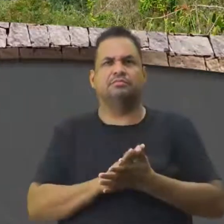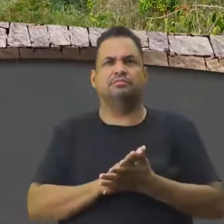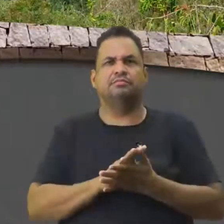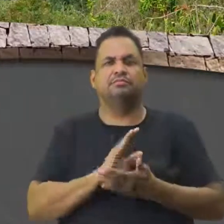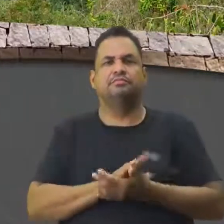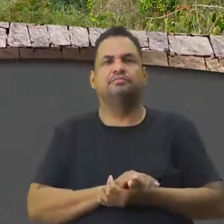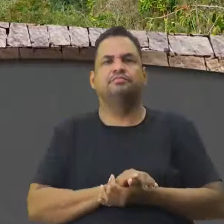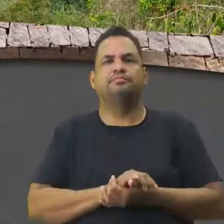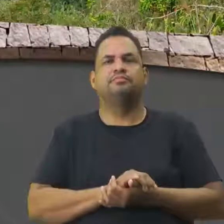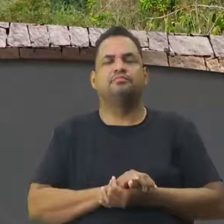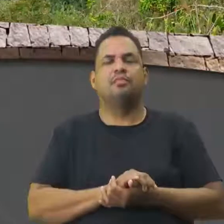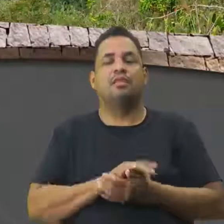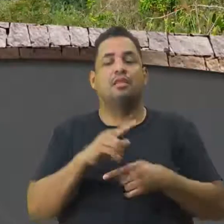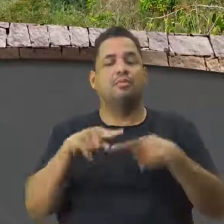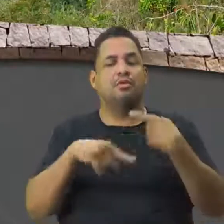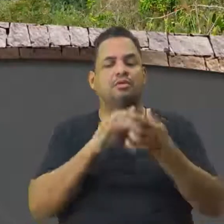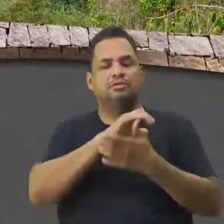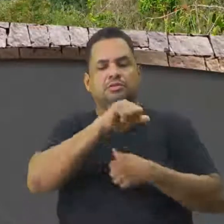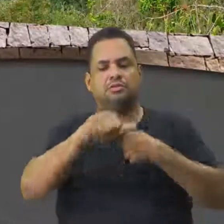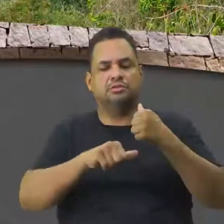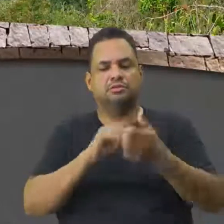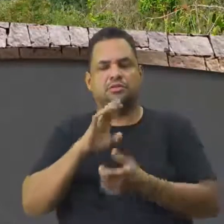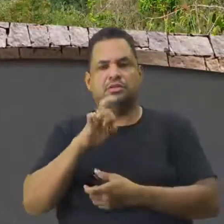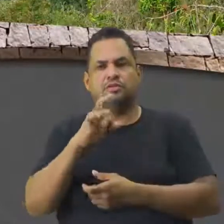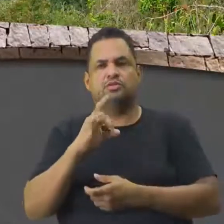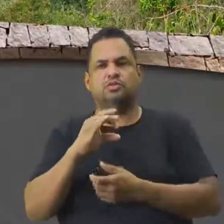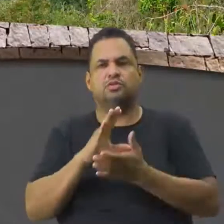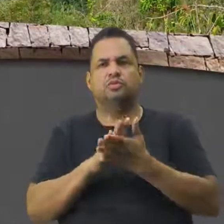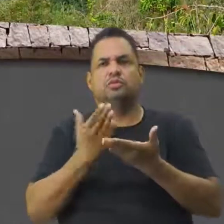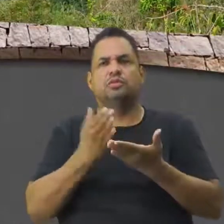aqui vai ser nos anos 90. É a próxima aula.